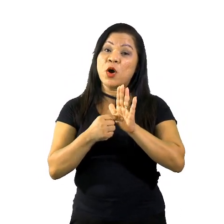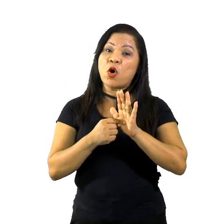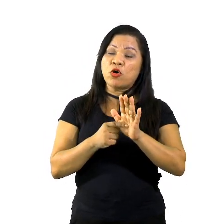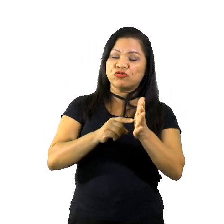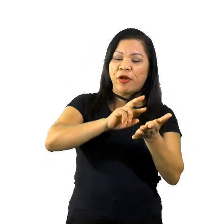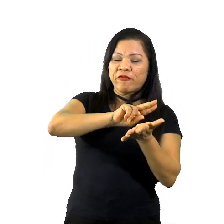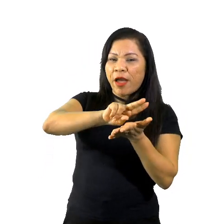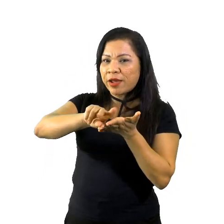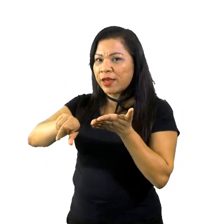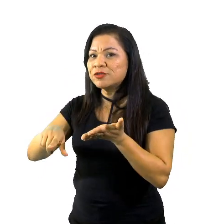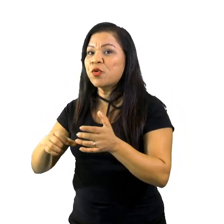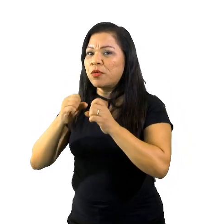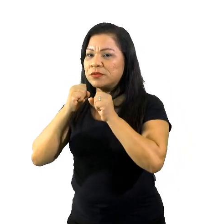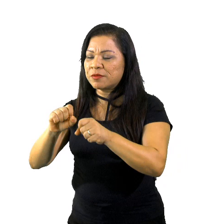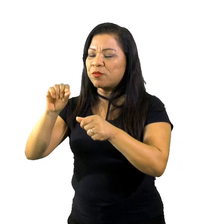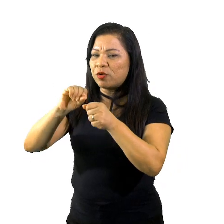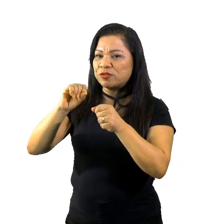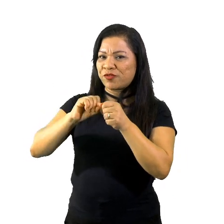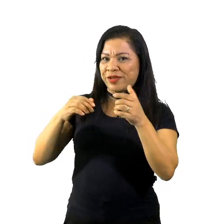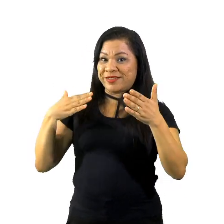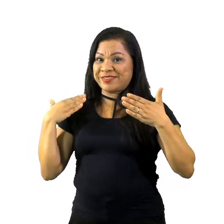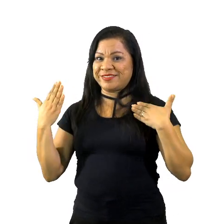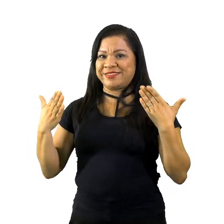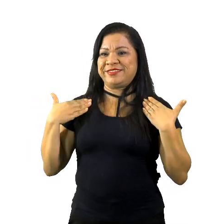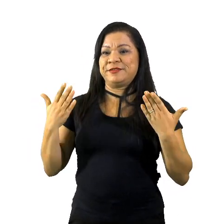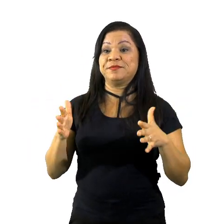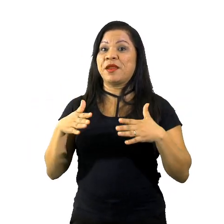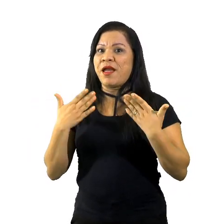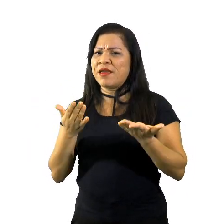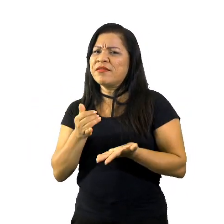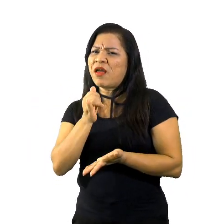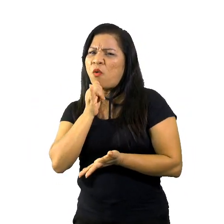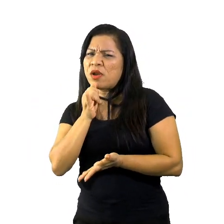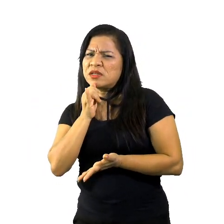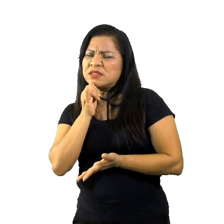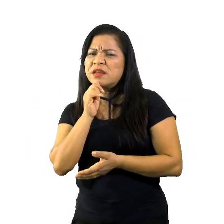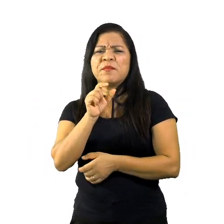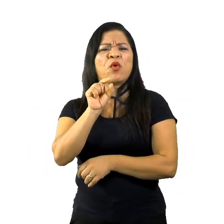divertir. No exemplo, a palavra que é um pronome